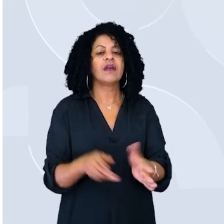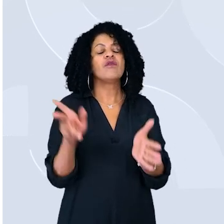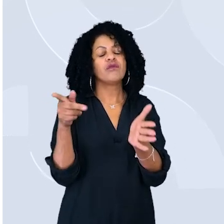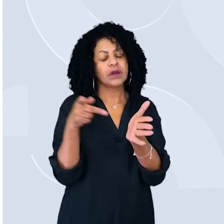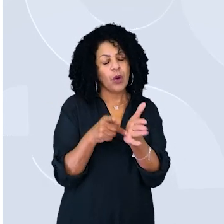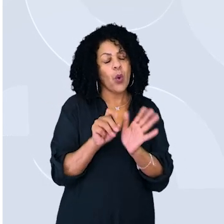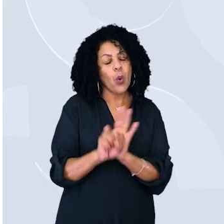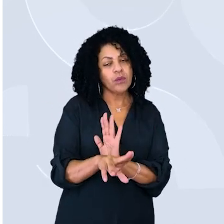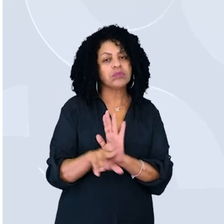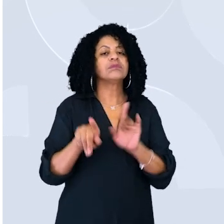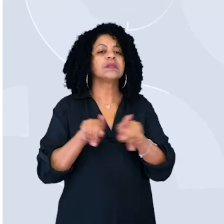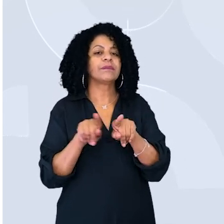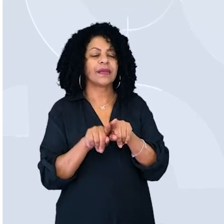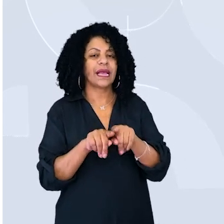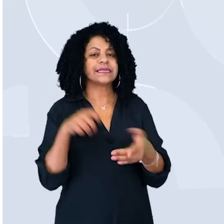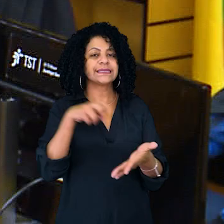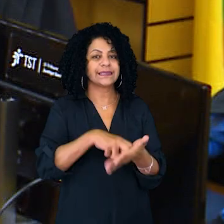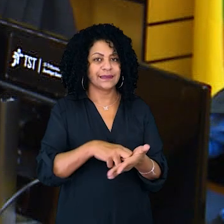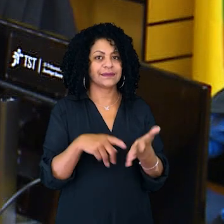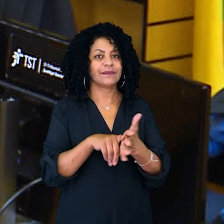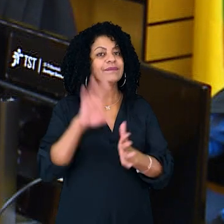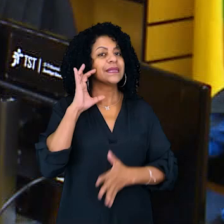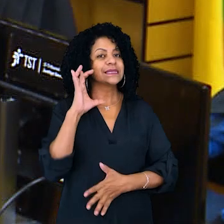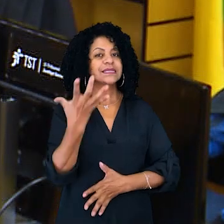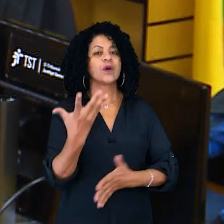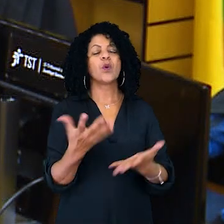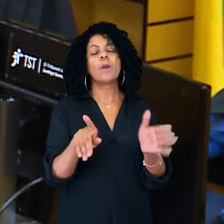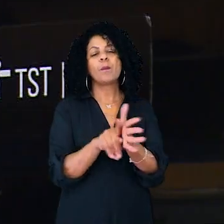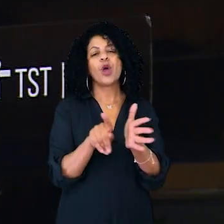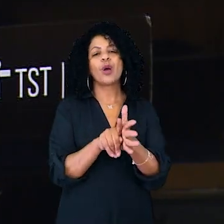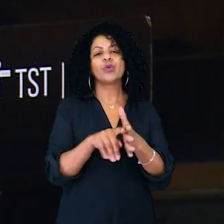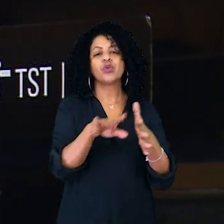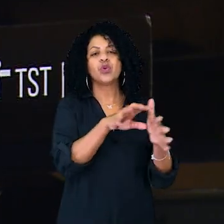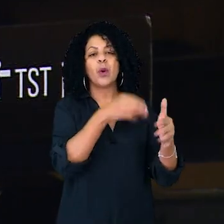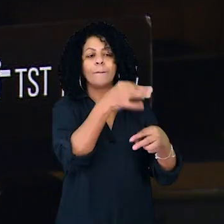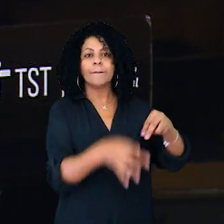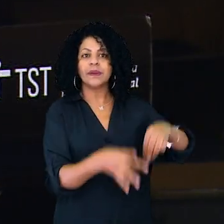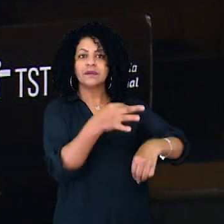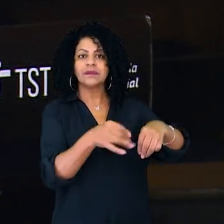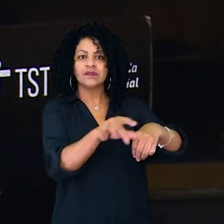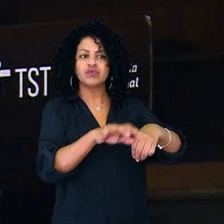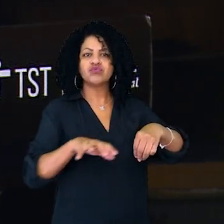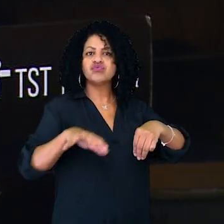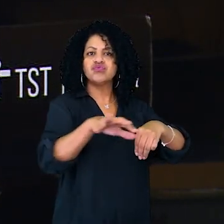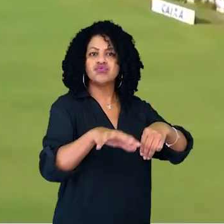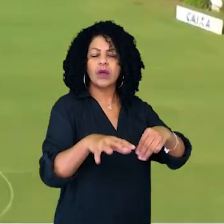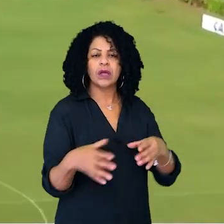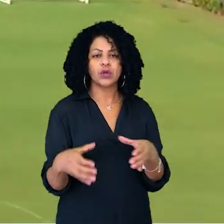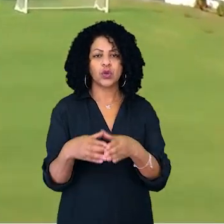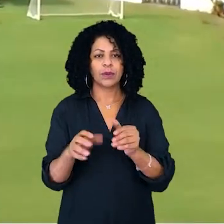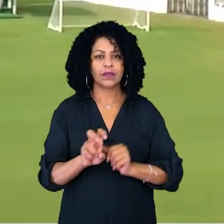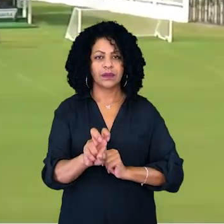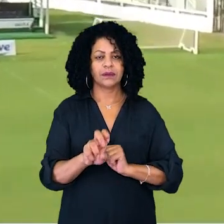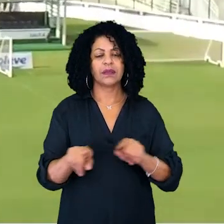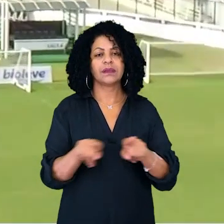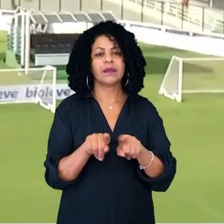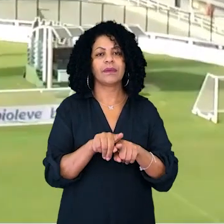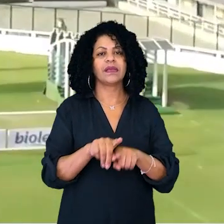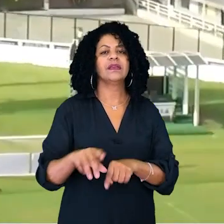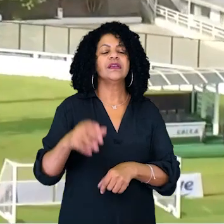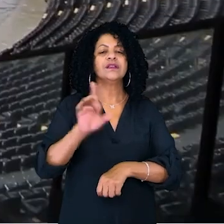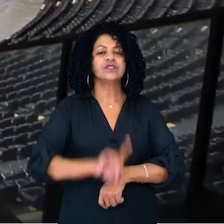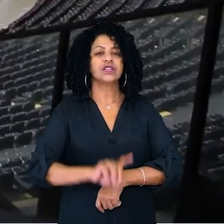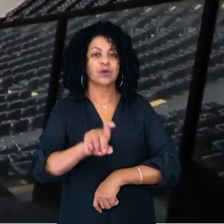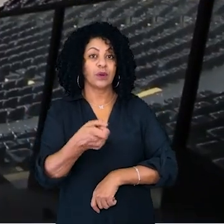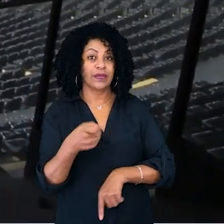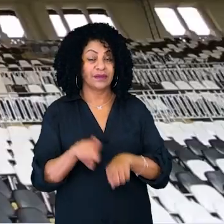de fato posterior à sentença. A decisão foi seguida pelos demais ministros da 5ª turma. O ex-diretor financeiro do